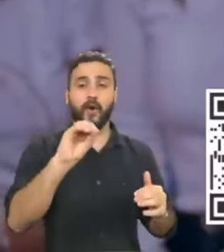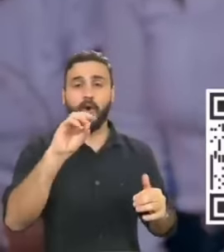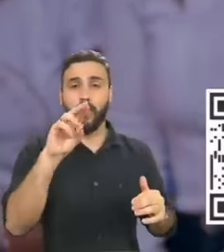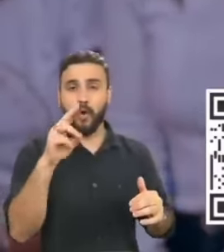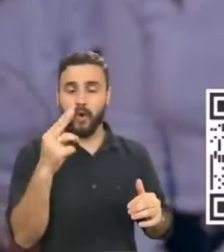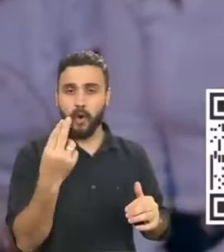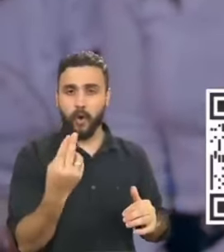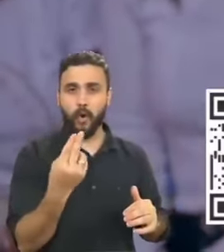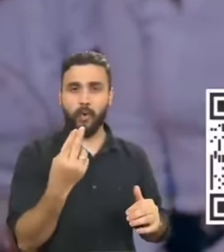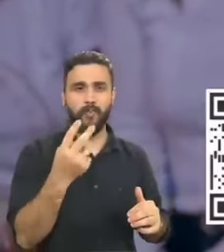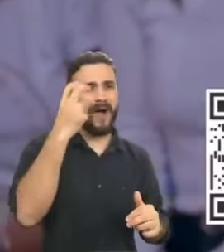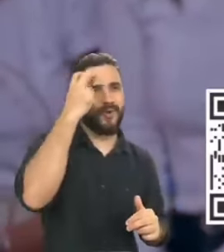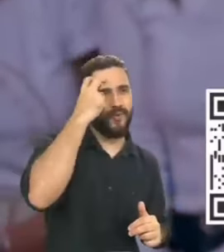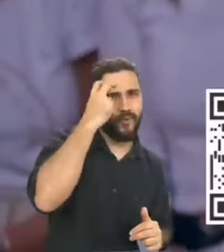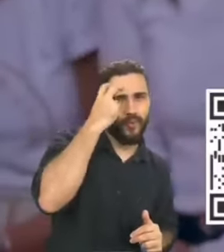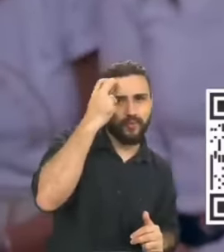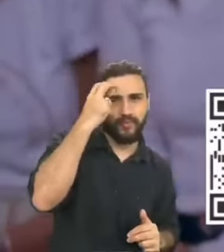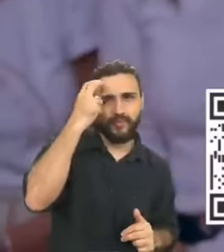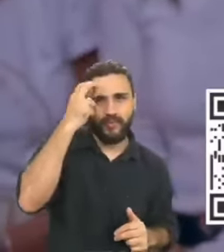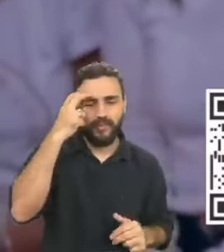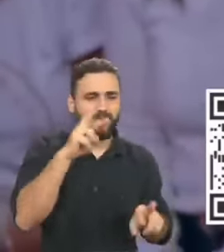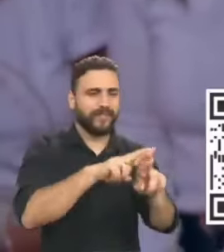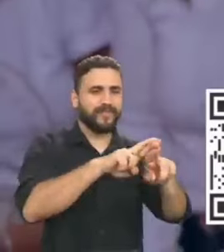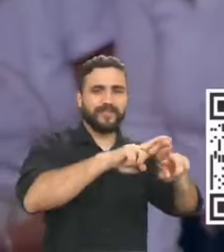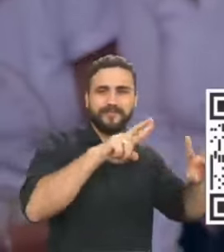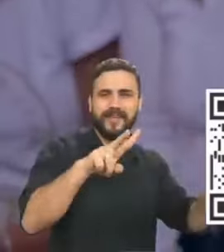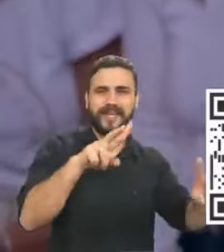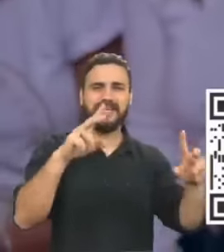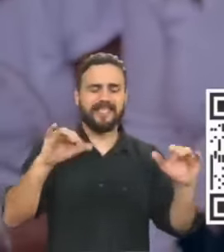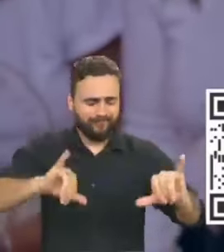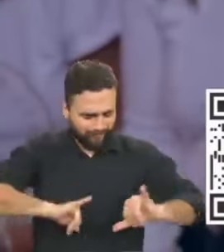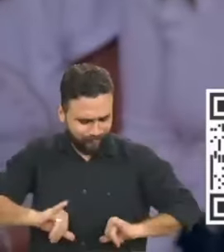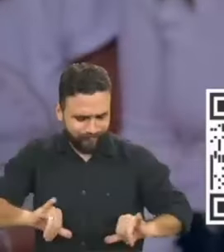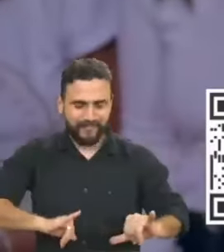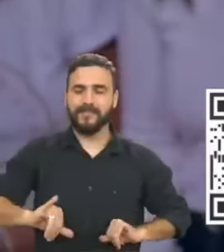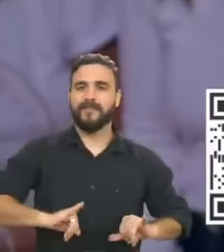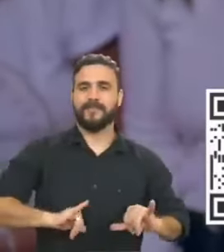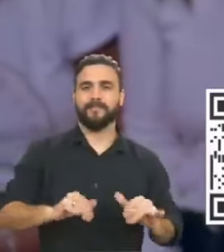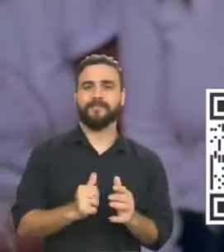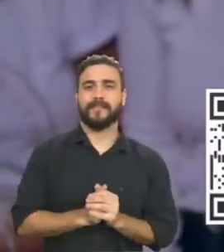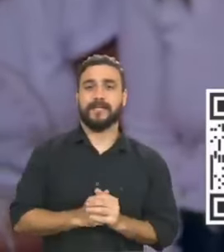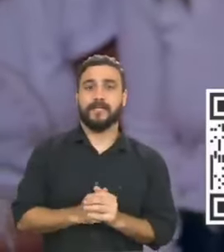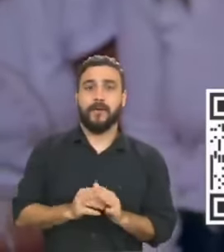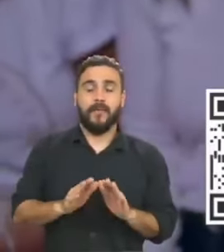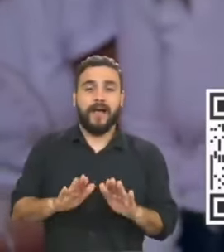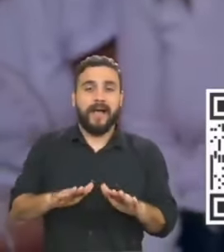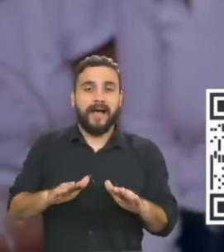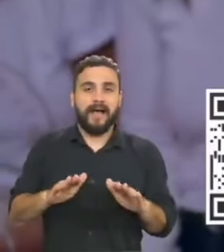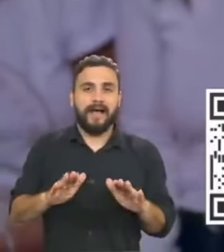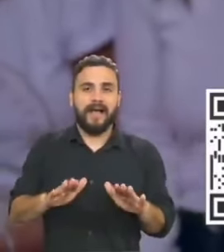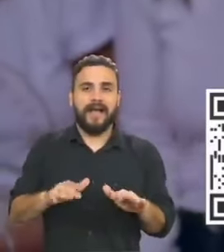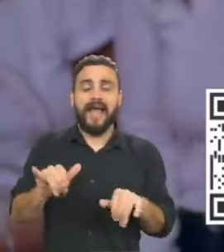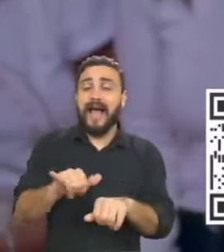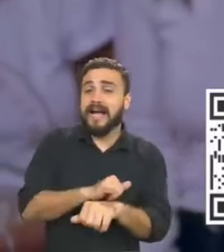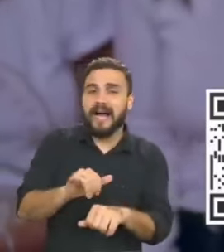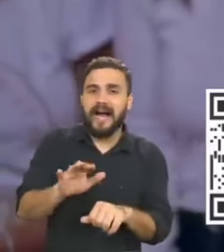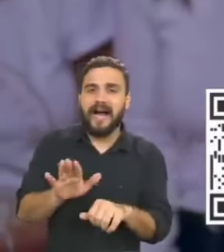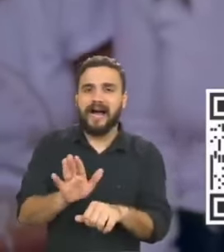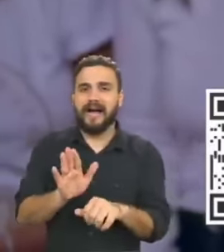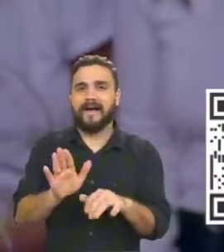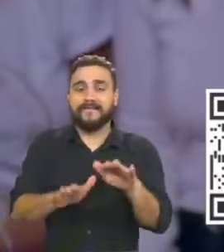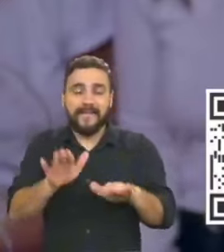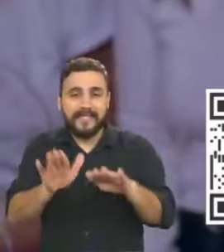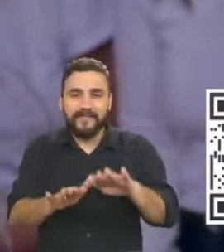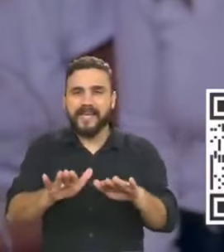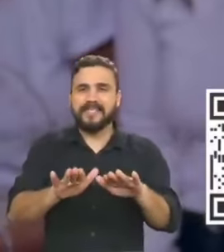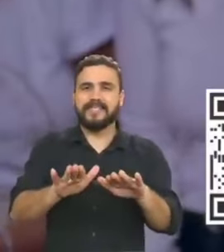diz respeito ao sustento, eu acho que não é nem a questão do dinheiro, é a questão do abandono, que é o que mais